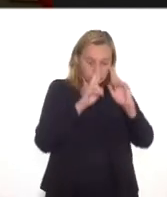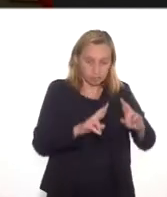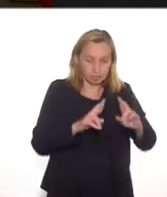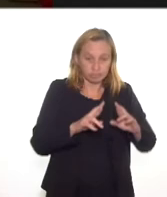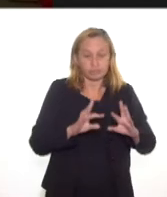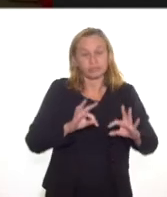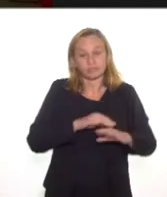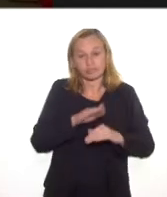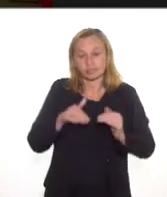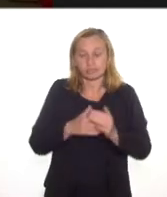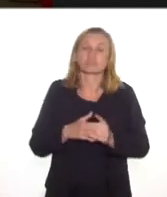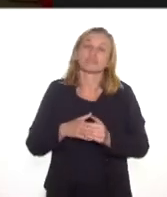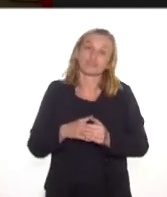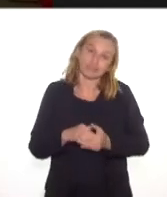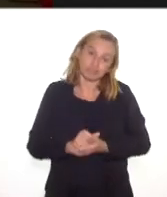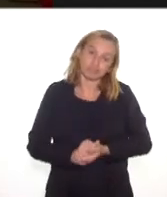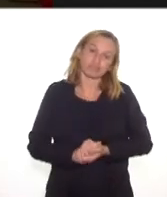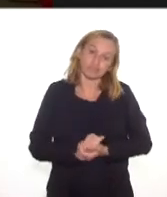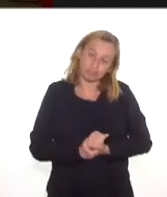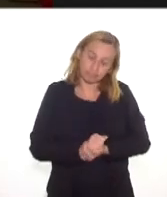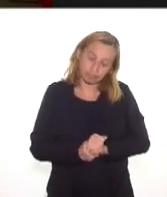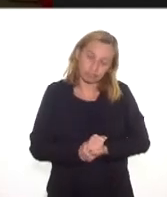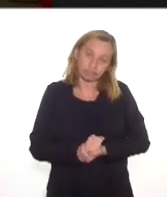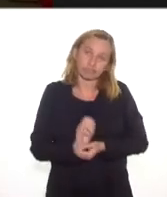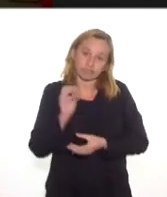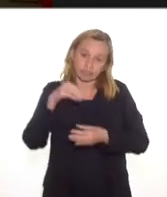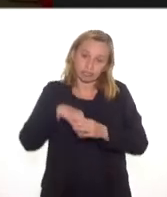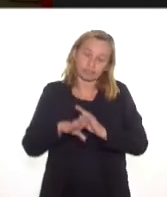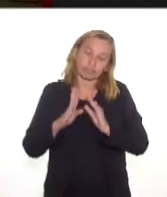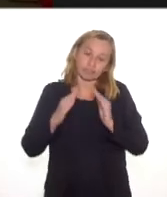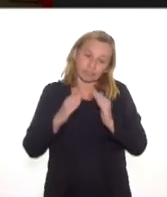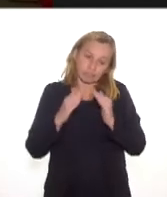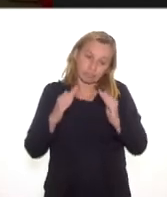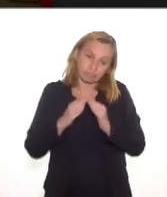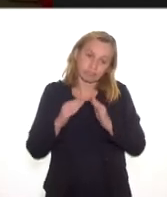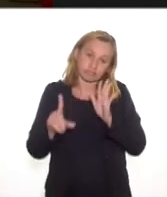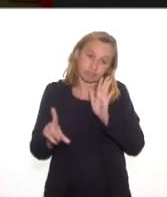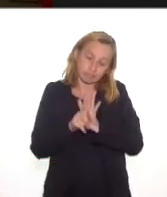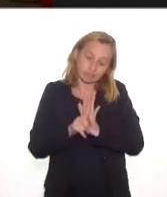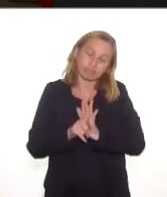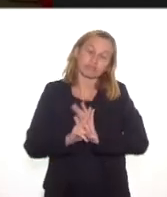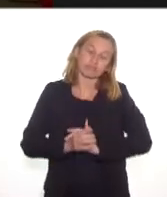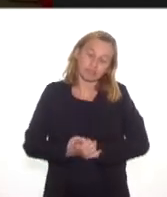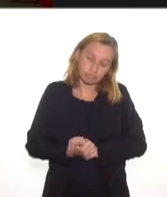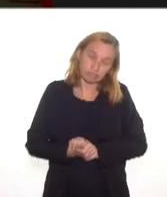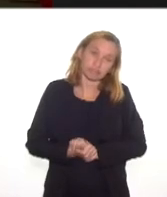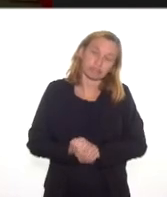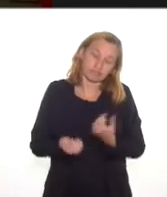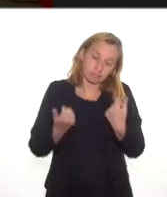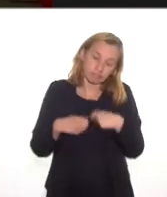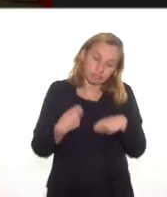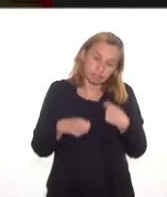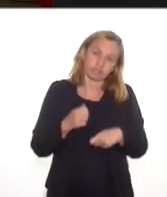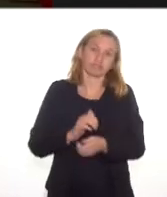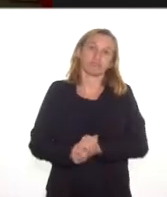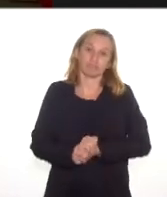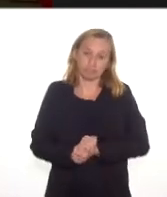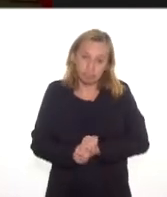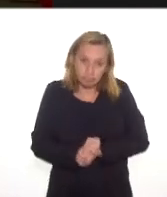e a todos que estão dentro dessa Casa de Leis, que essa Casa de Leis deve e